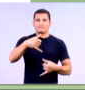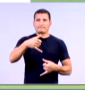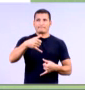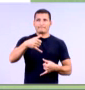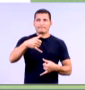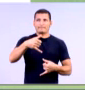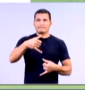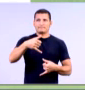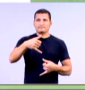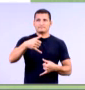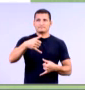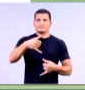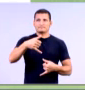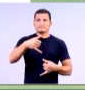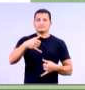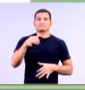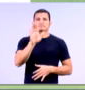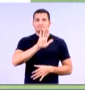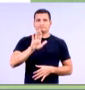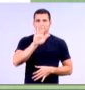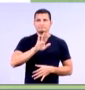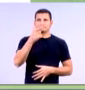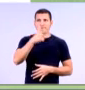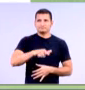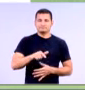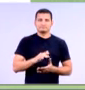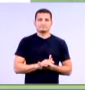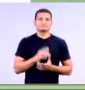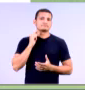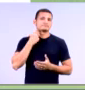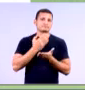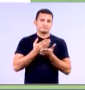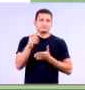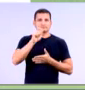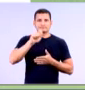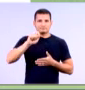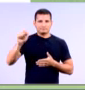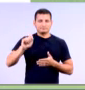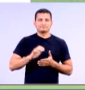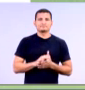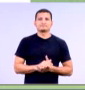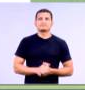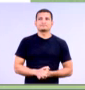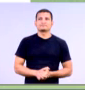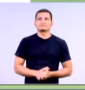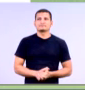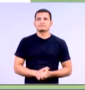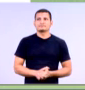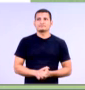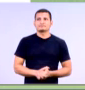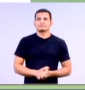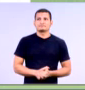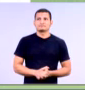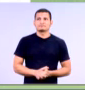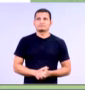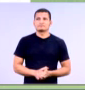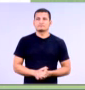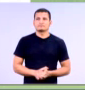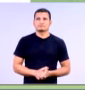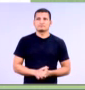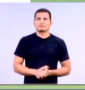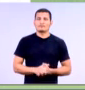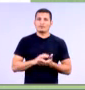novamente para não ficar tão sujo aqui nossa tela, né? Fica muito sujo quando a gente começa a escrever. né?